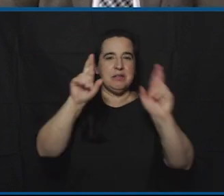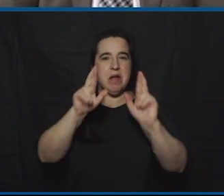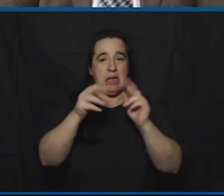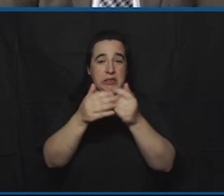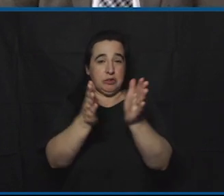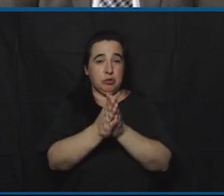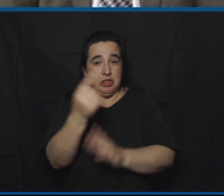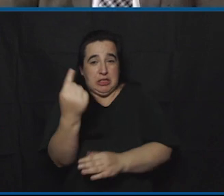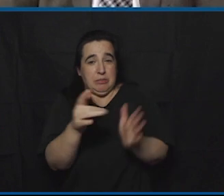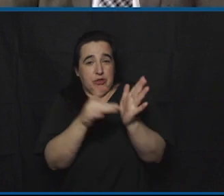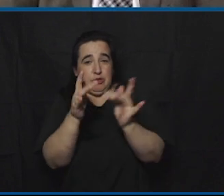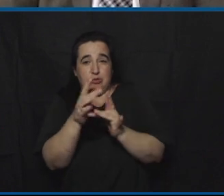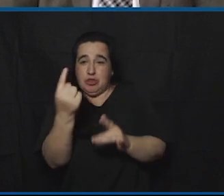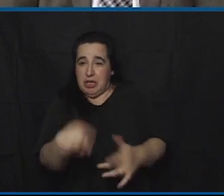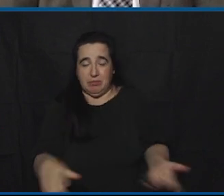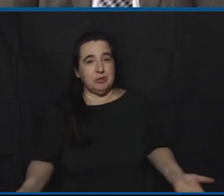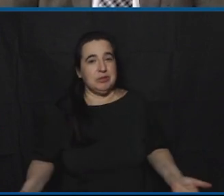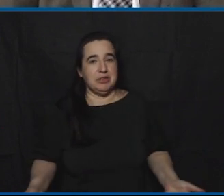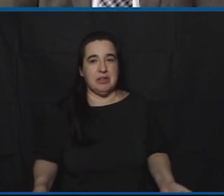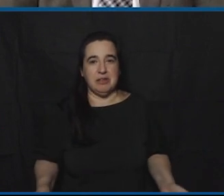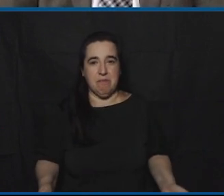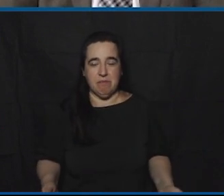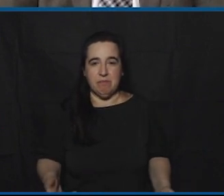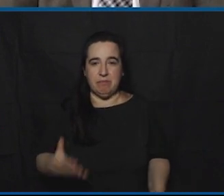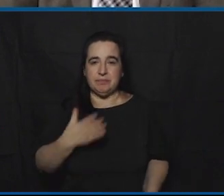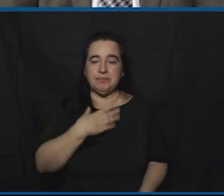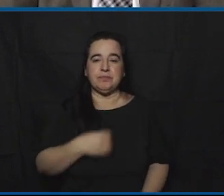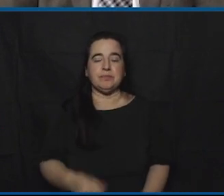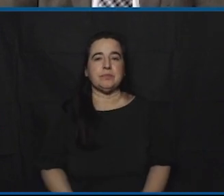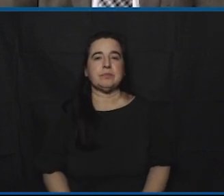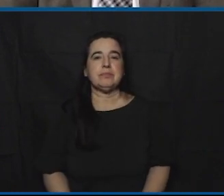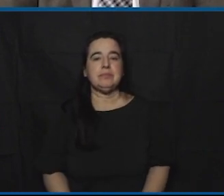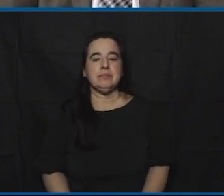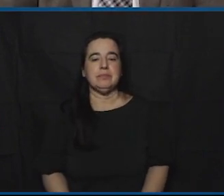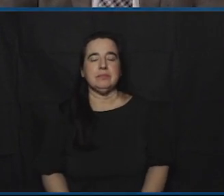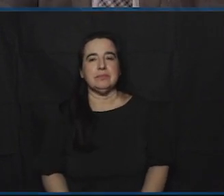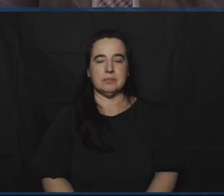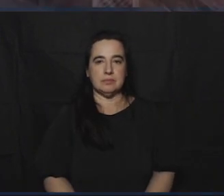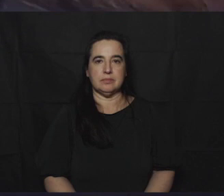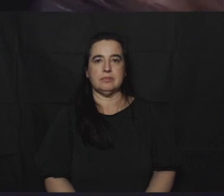Jesus, o Messias. Eu gostava então de ouvirmos então, um pouco desta obra.